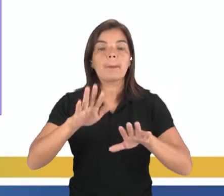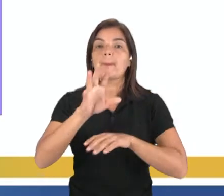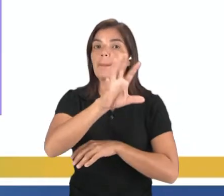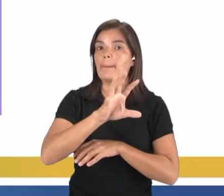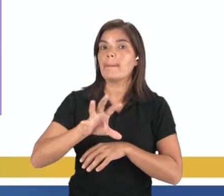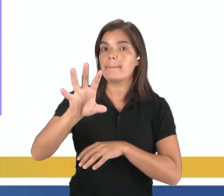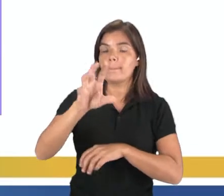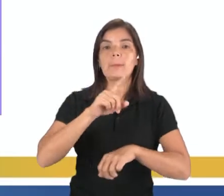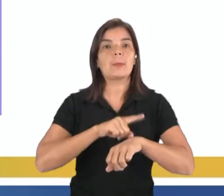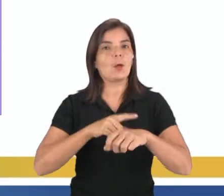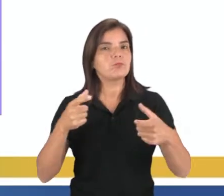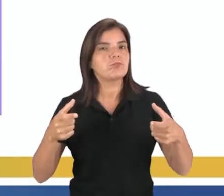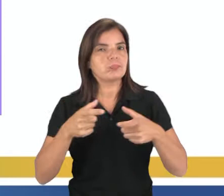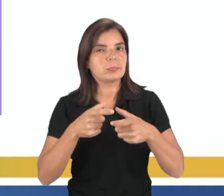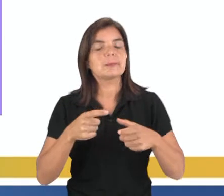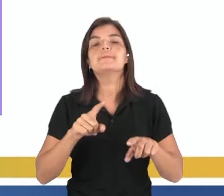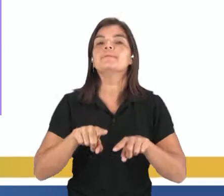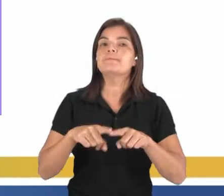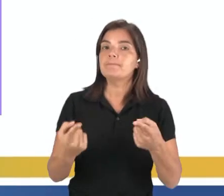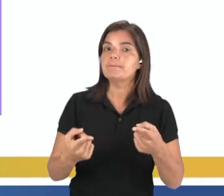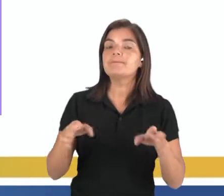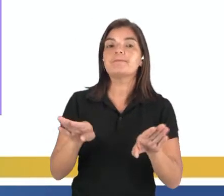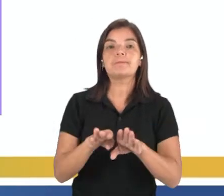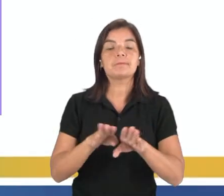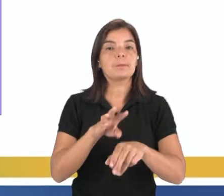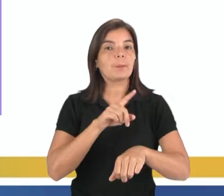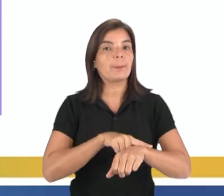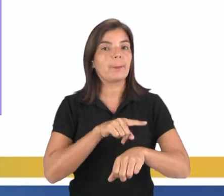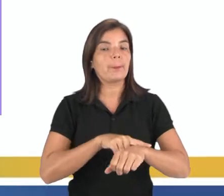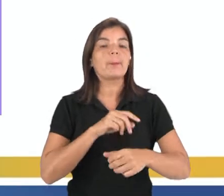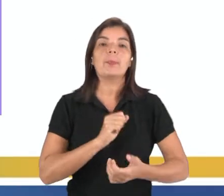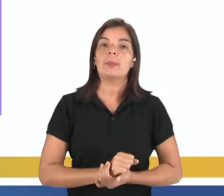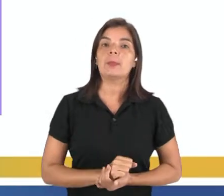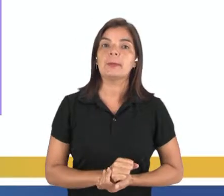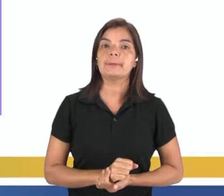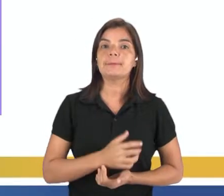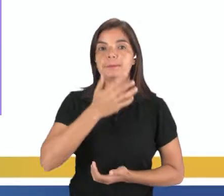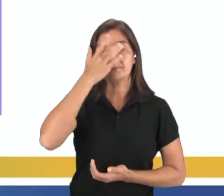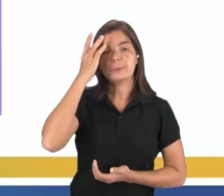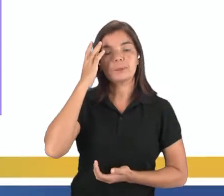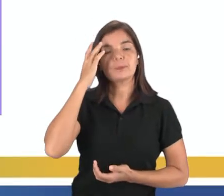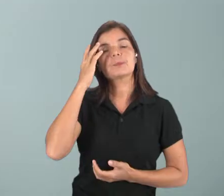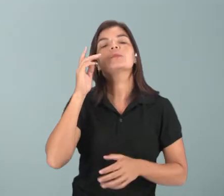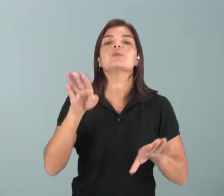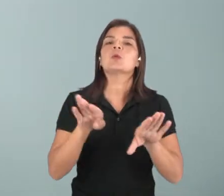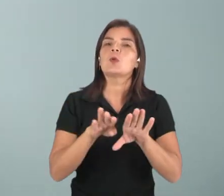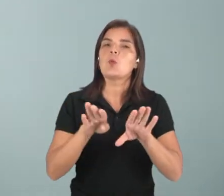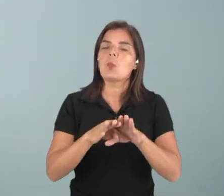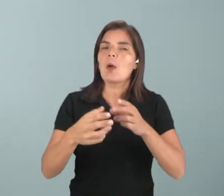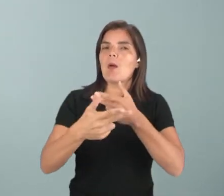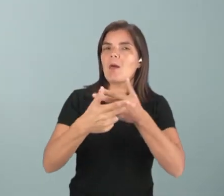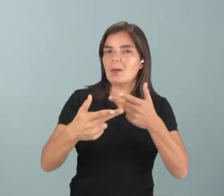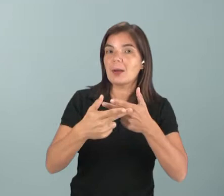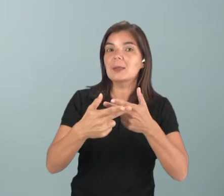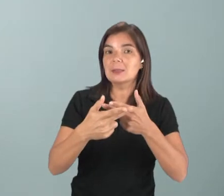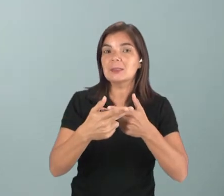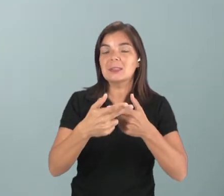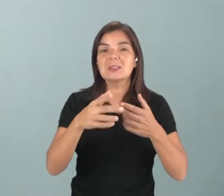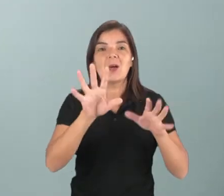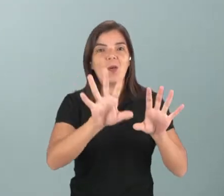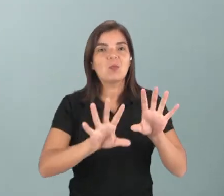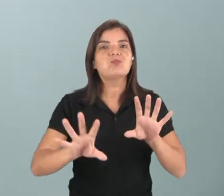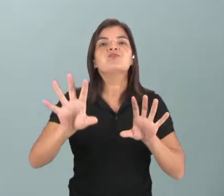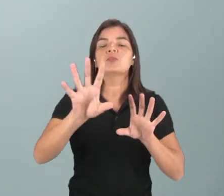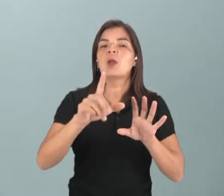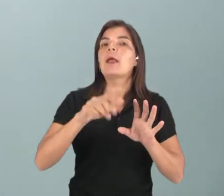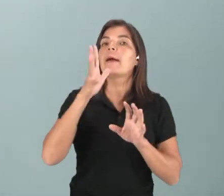curto espaço de tempo, tá? Então o tempo é quando aquele dado atmosférico, aquela situação atmosférica, ela é